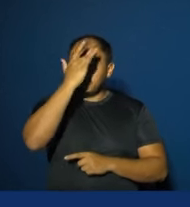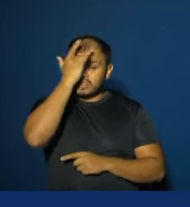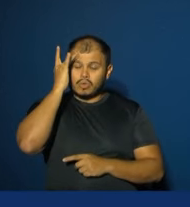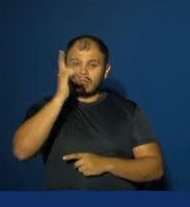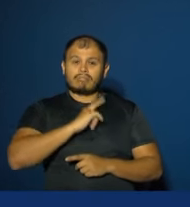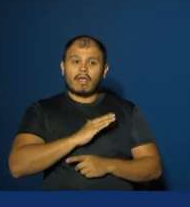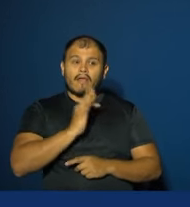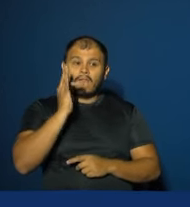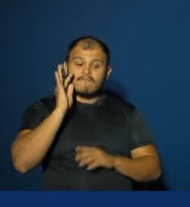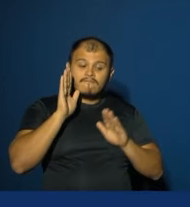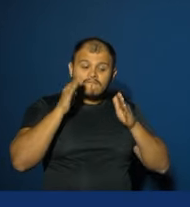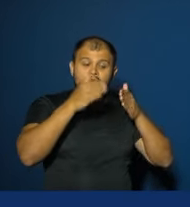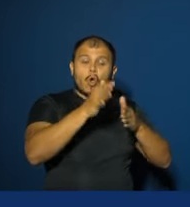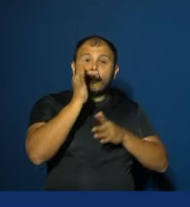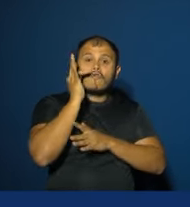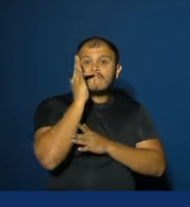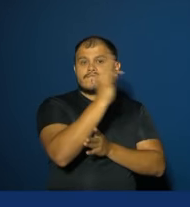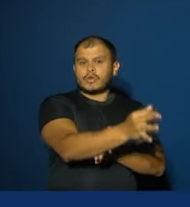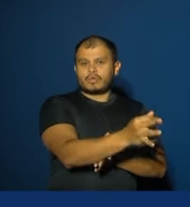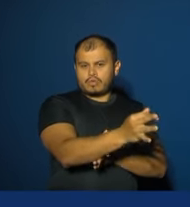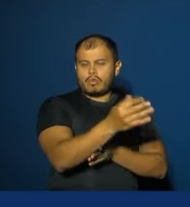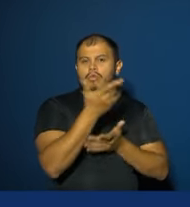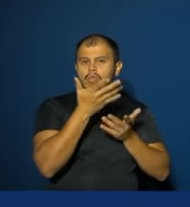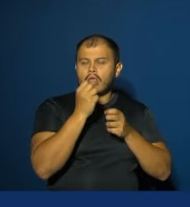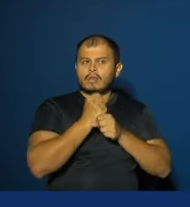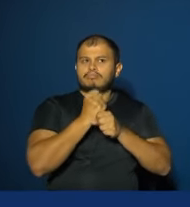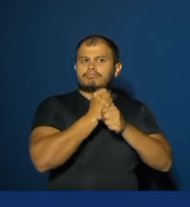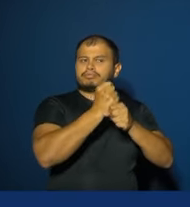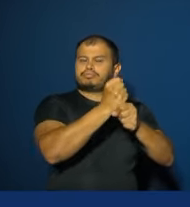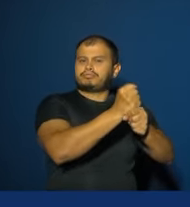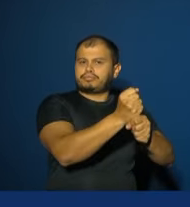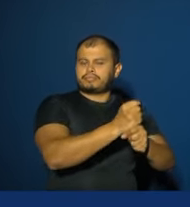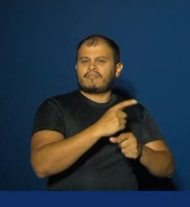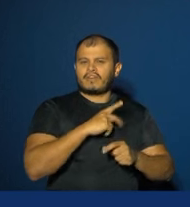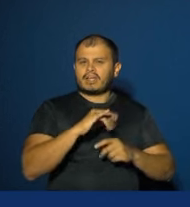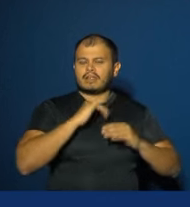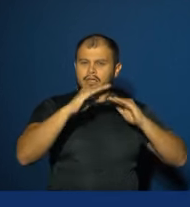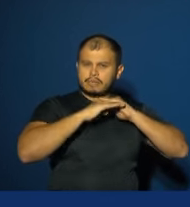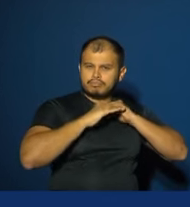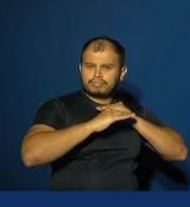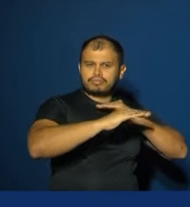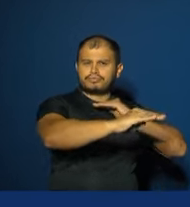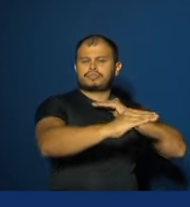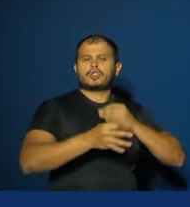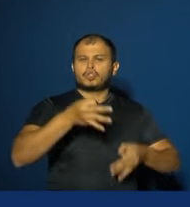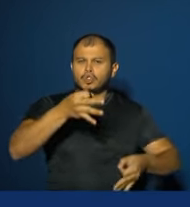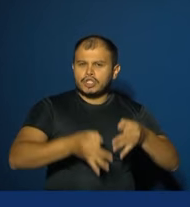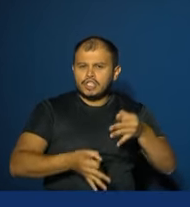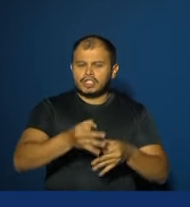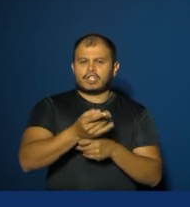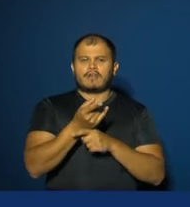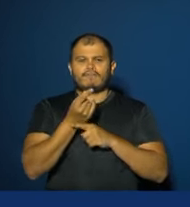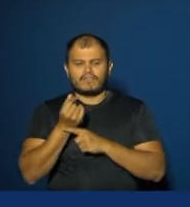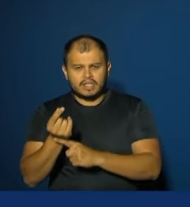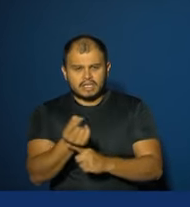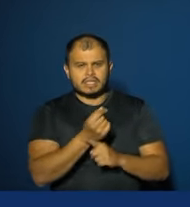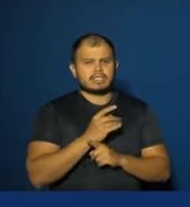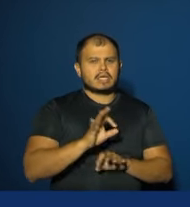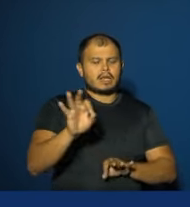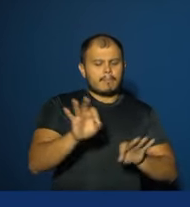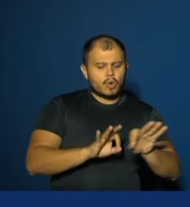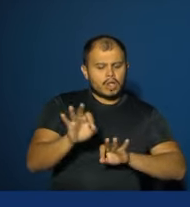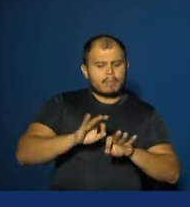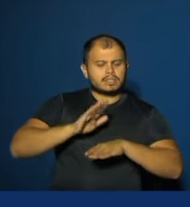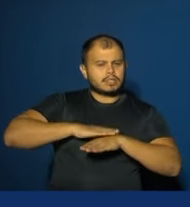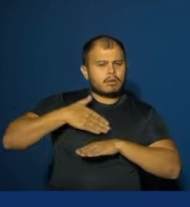busca se enxergar no país um país que dê estabilidade jurídica, estabilidade financeira, programação de longo